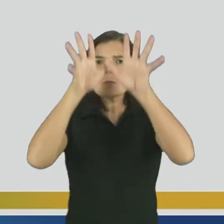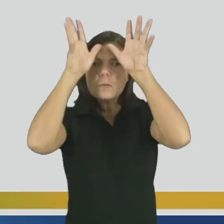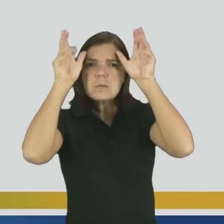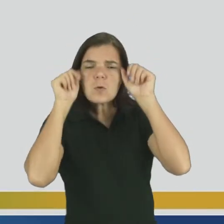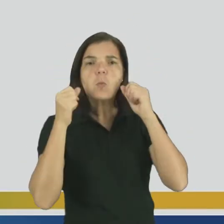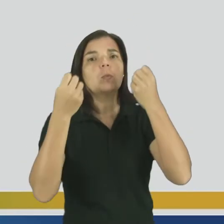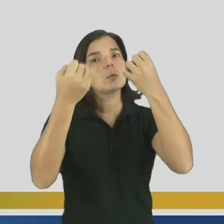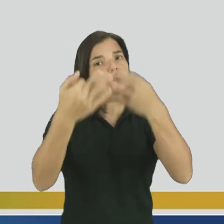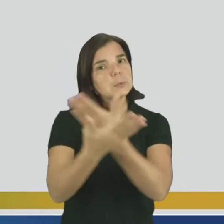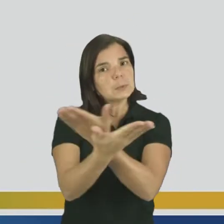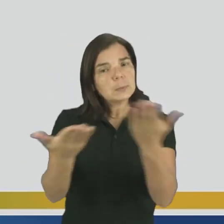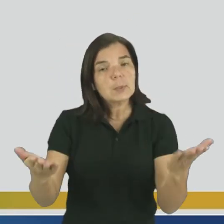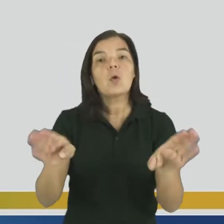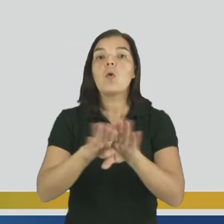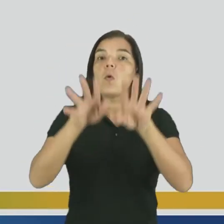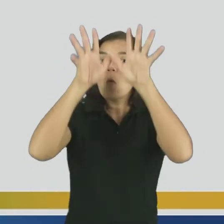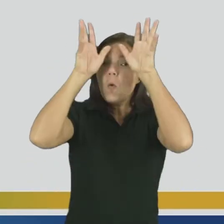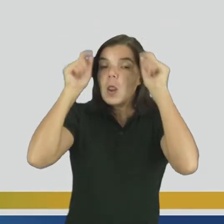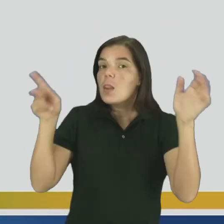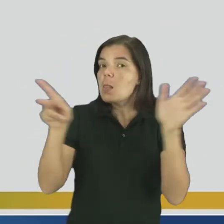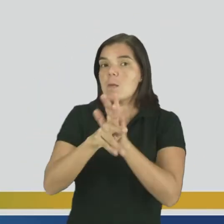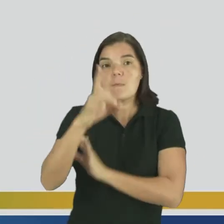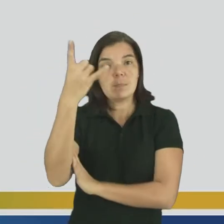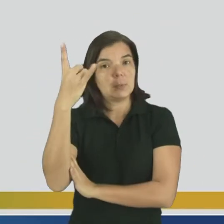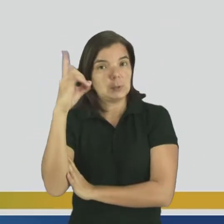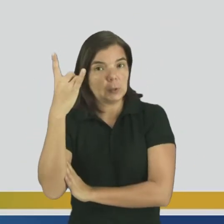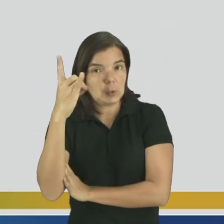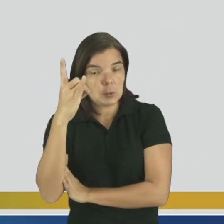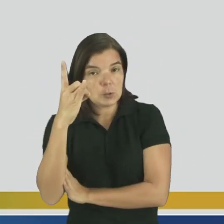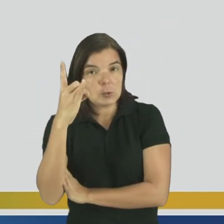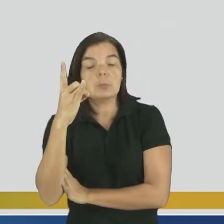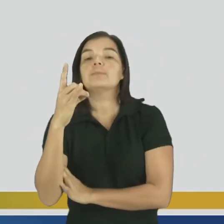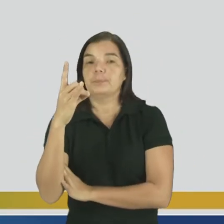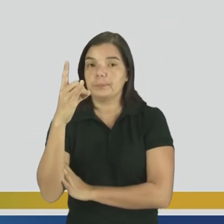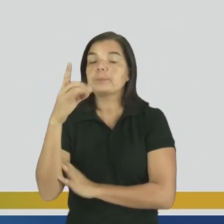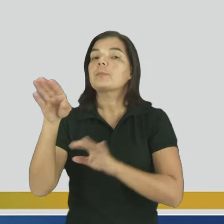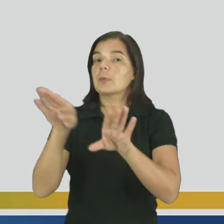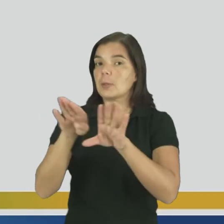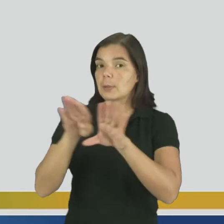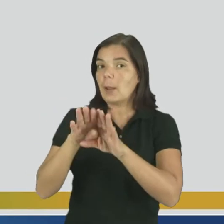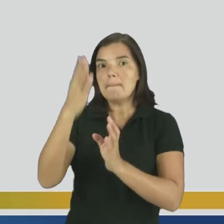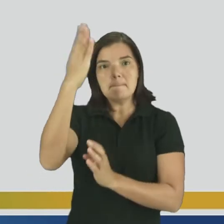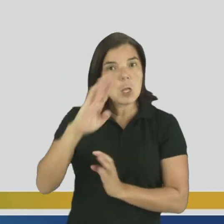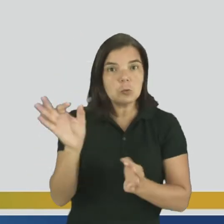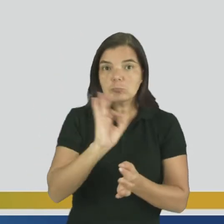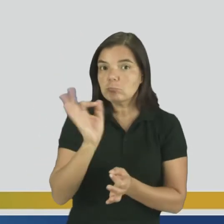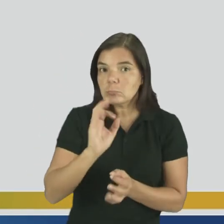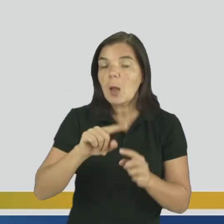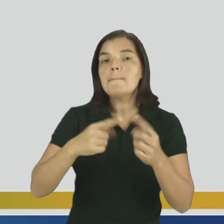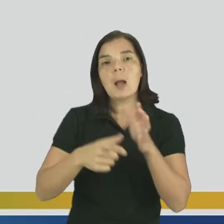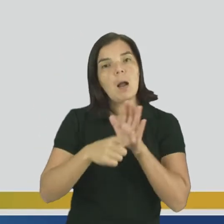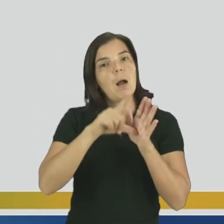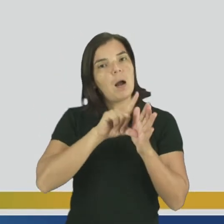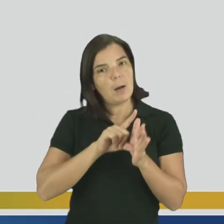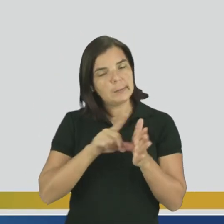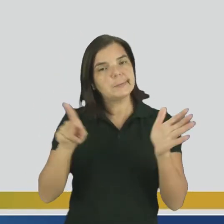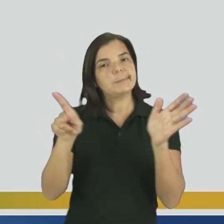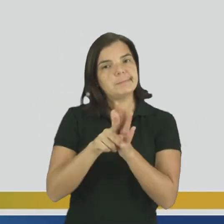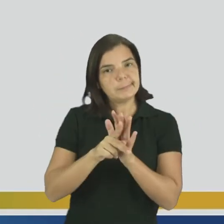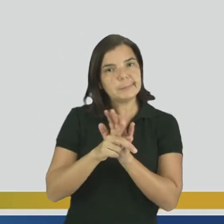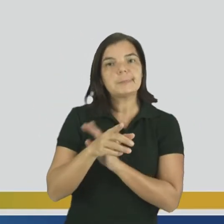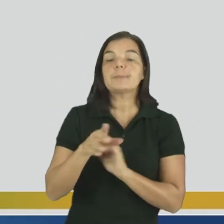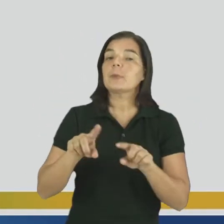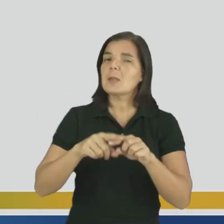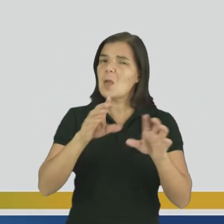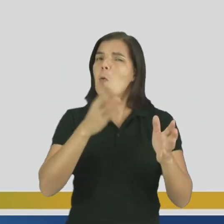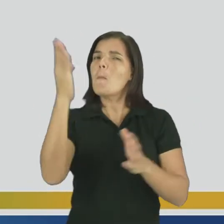como eu coloquei para você. O Acre não pertencia ao Brasil, o Acre pertencia à Bolívia antes de pertencer ao Brasil.